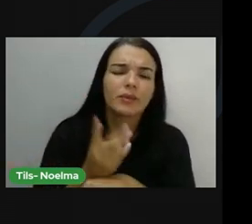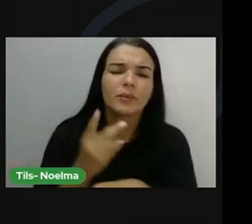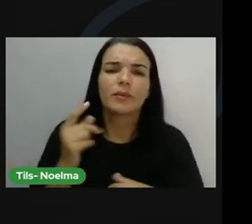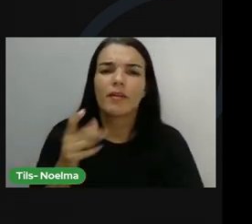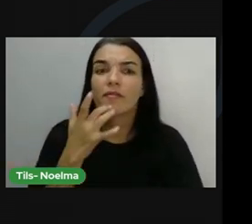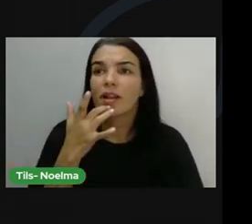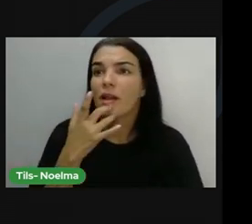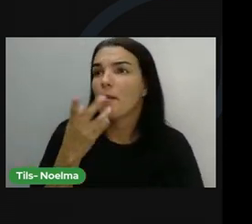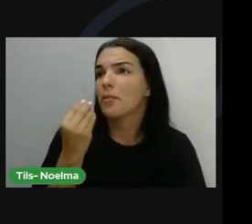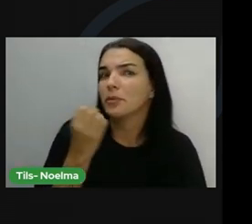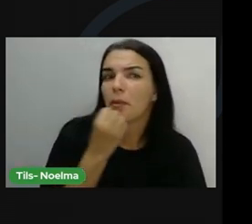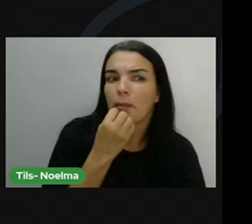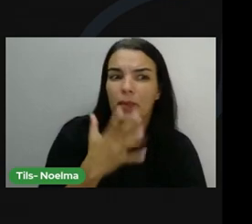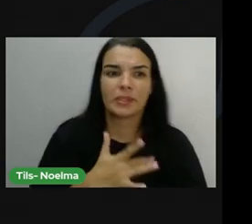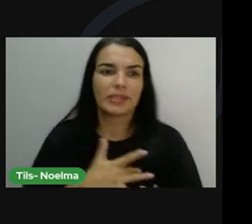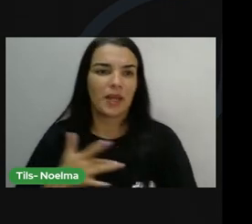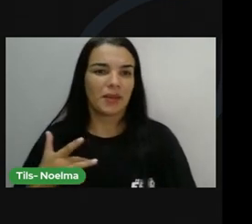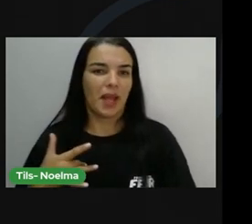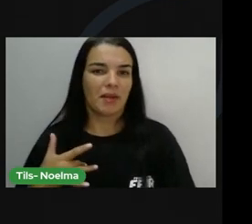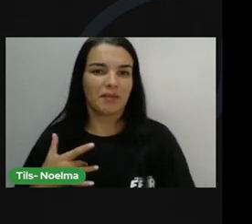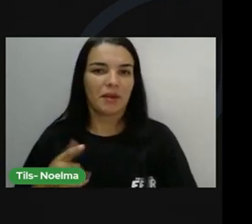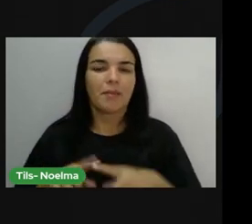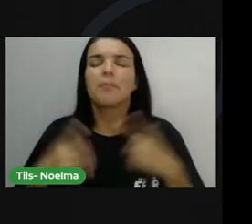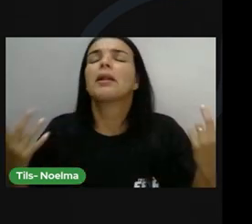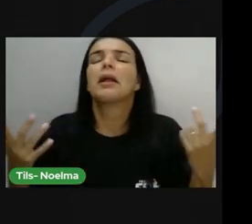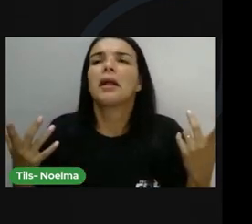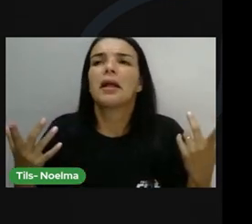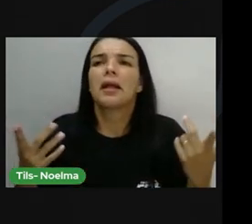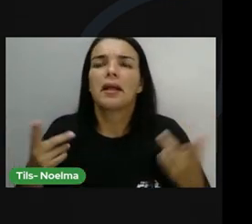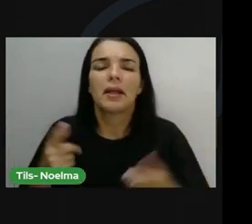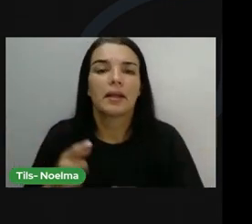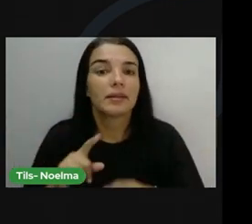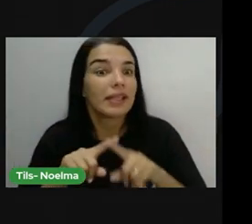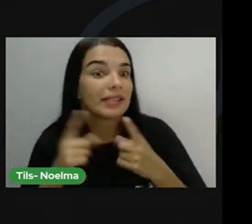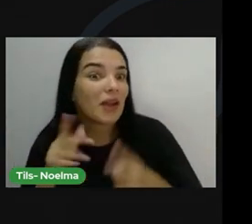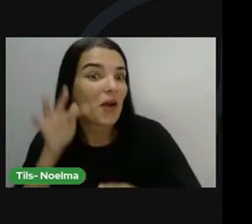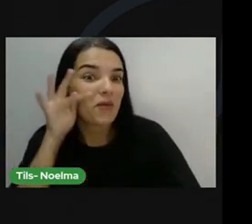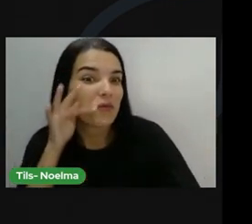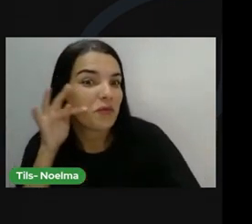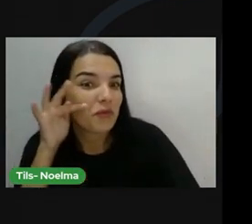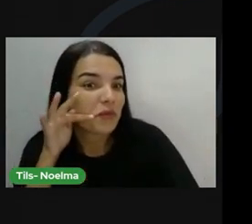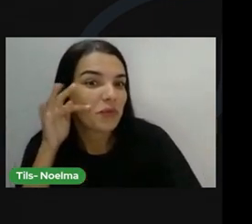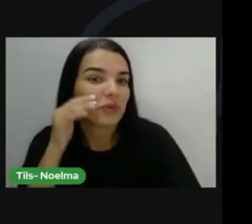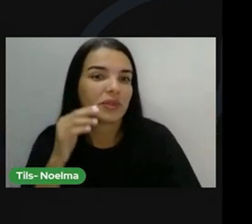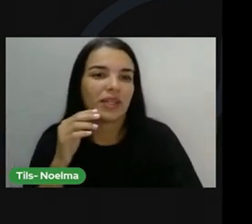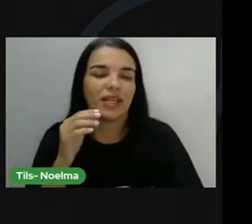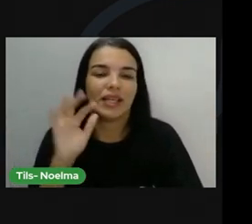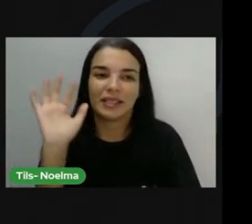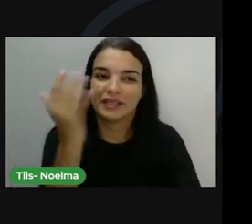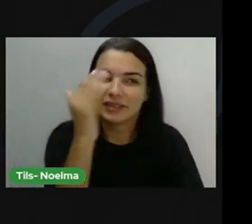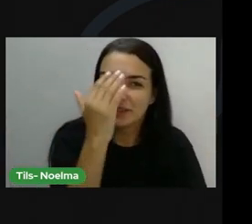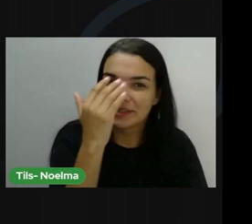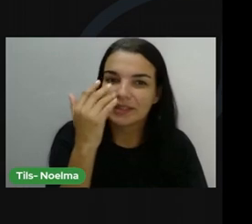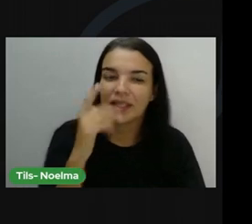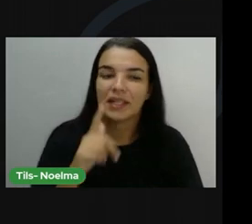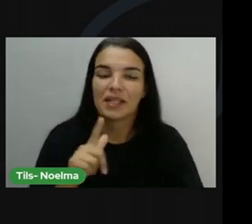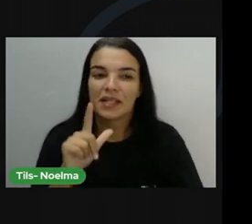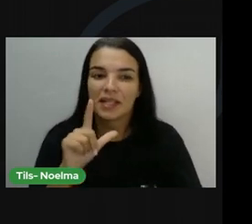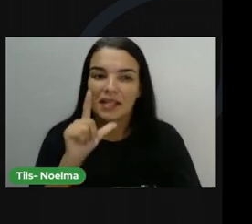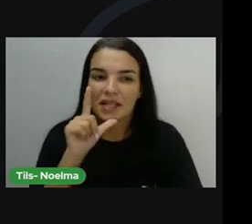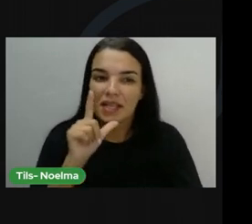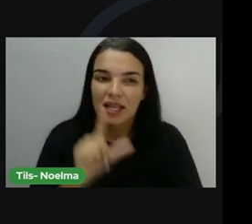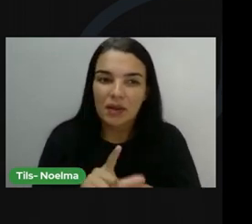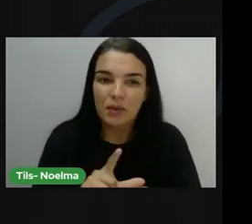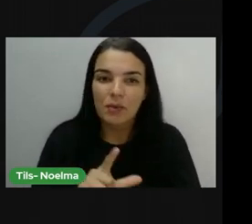tão saudáveis. Para que elas servem? Bem, as frutas, as verduras e também os legumes são alimentos